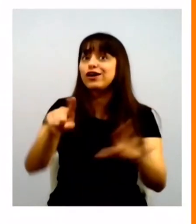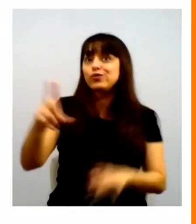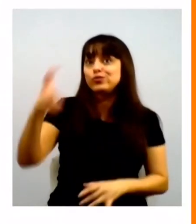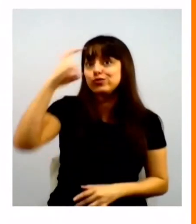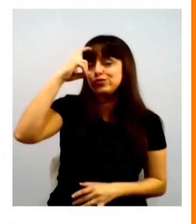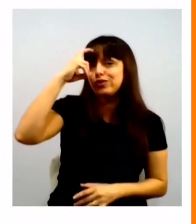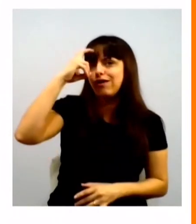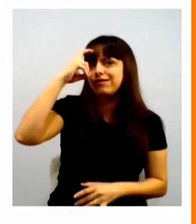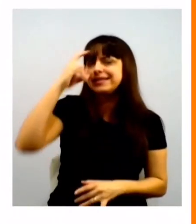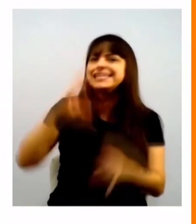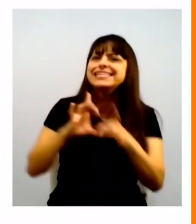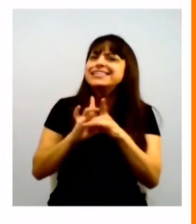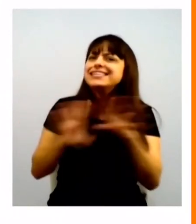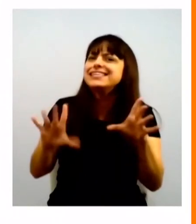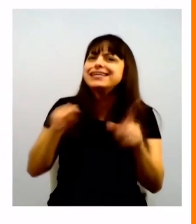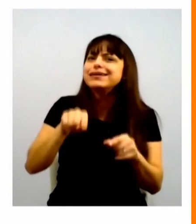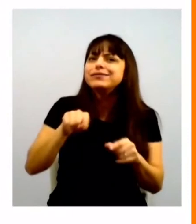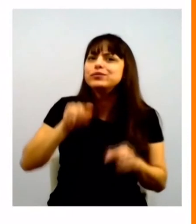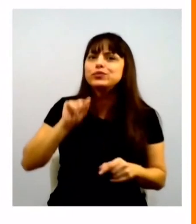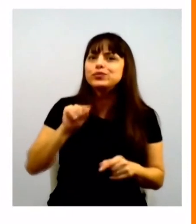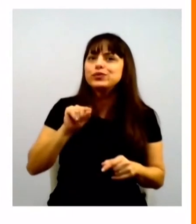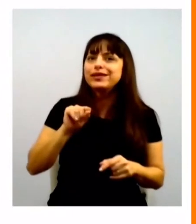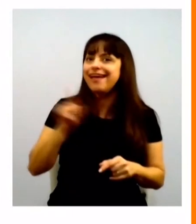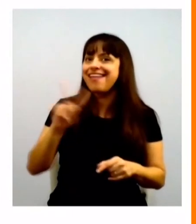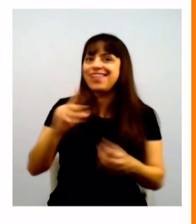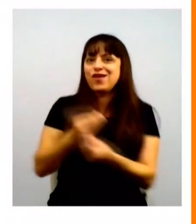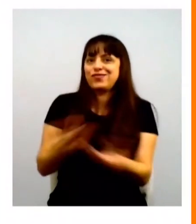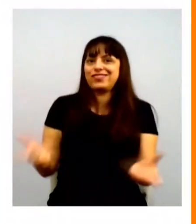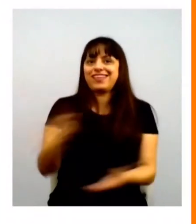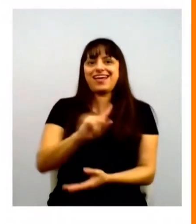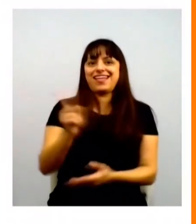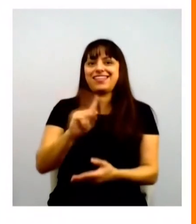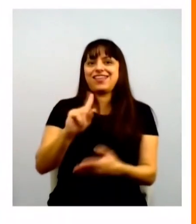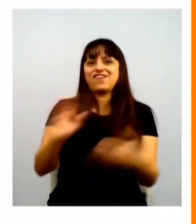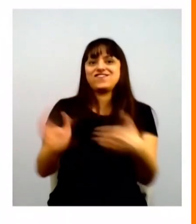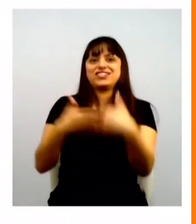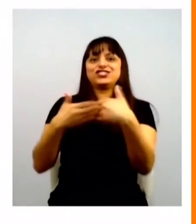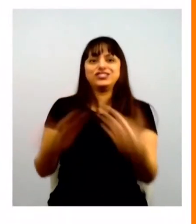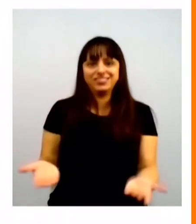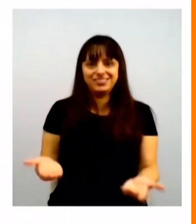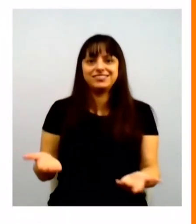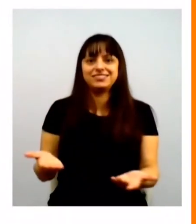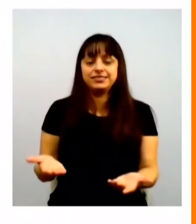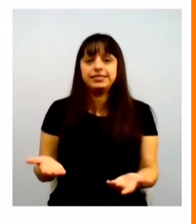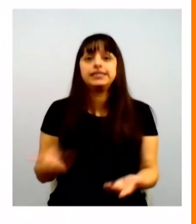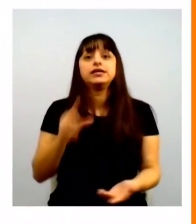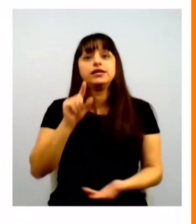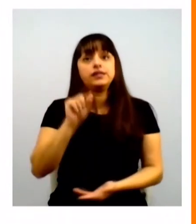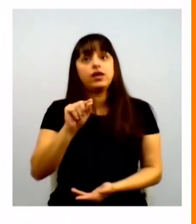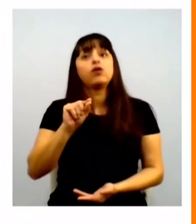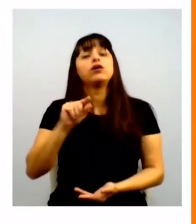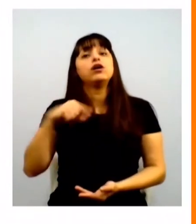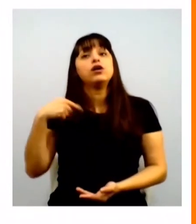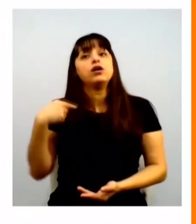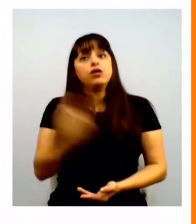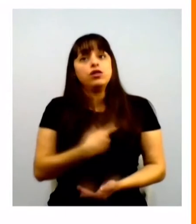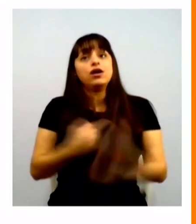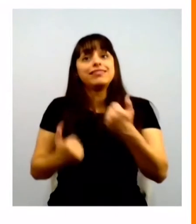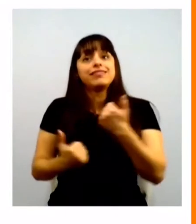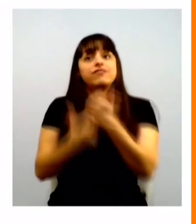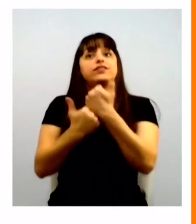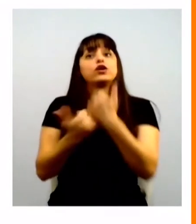cultural tão importante. Portanto, defender a cultura neste contexto é defender um sector,